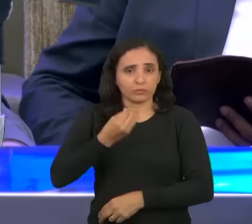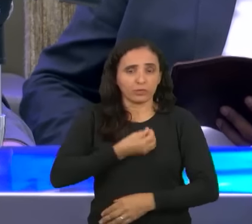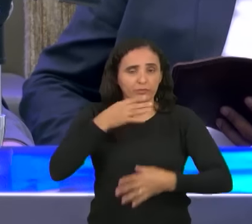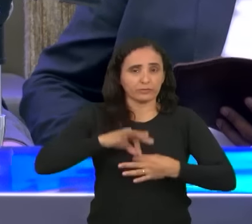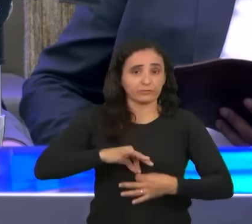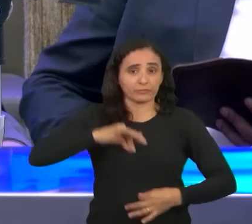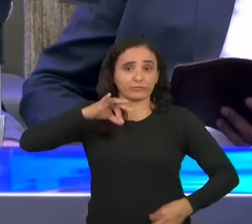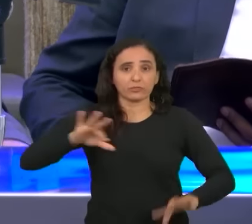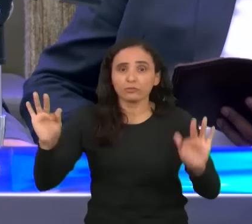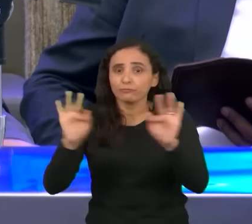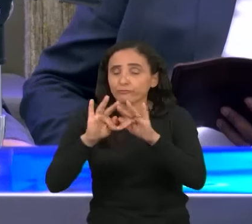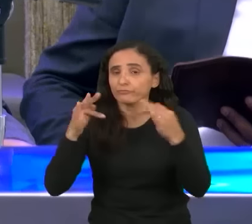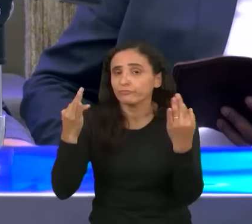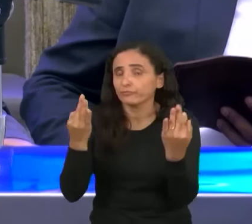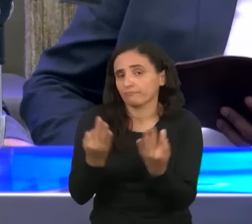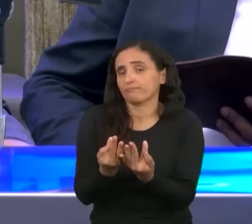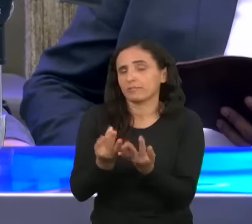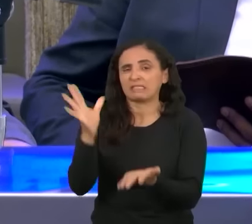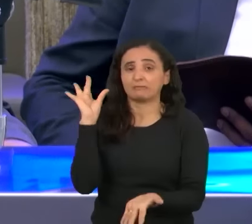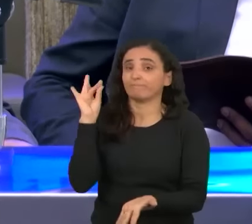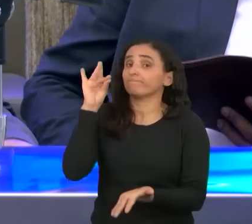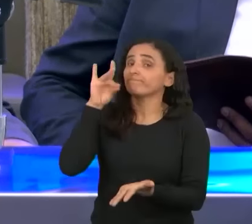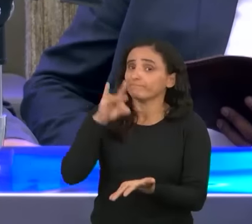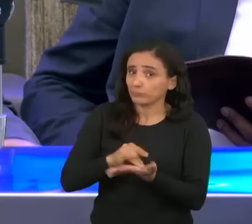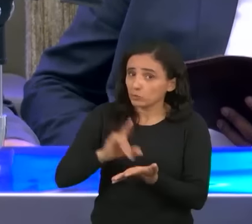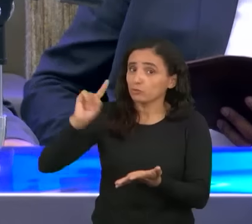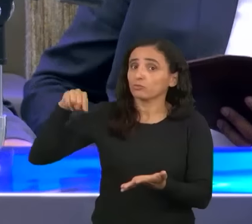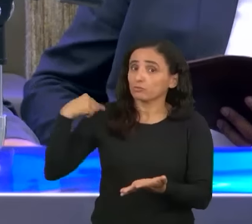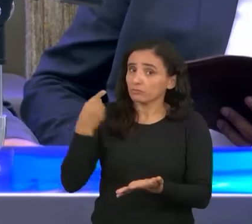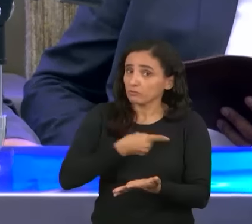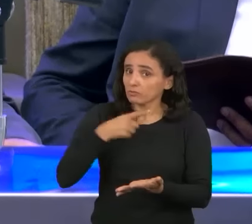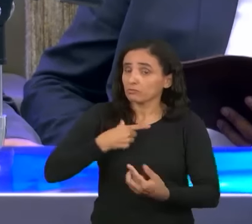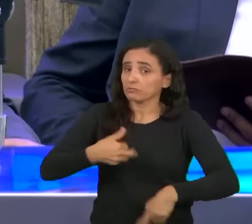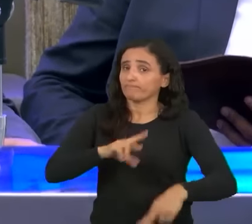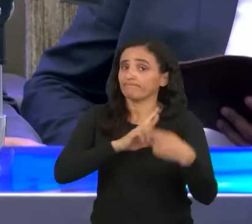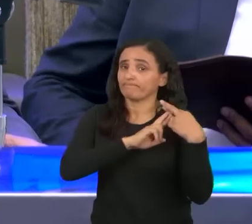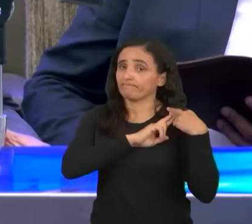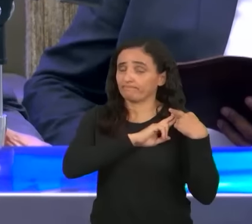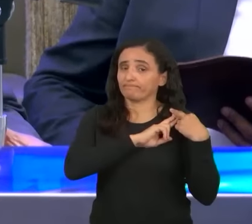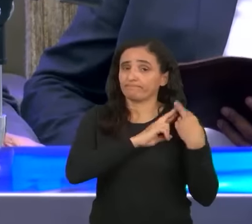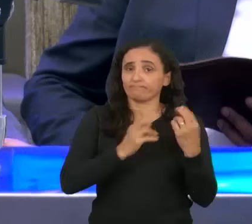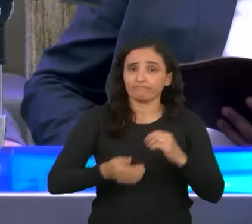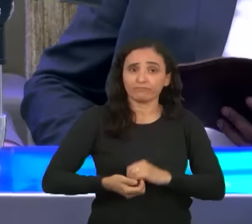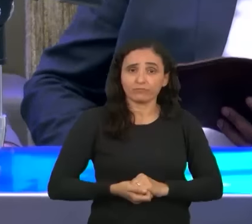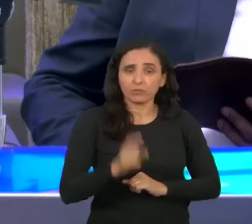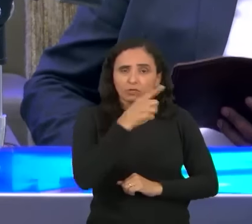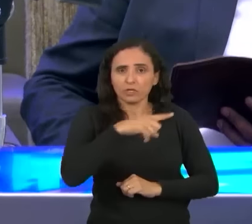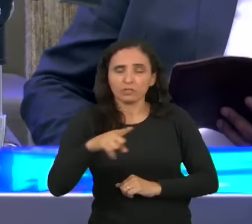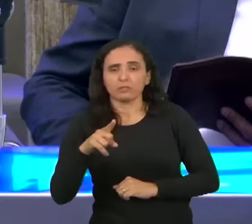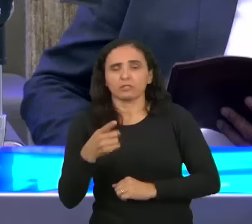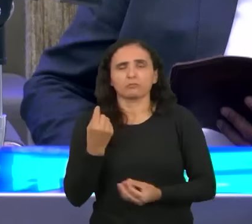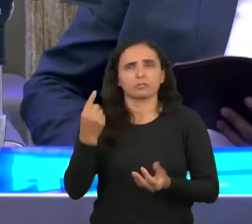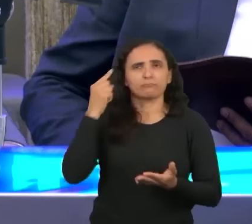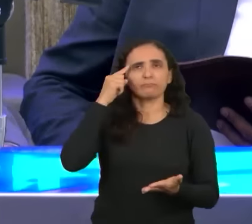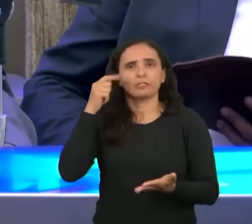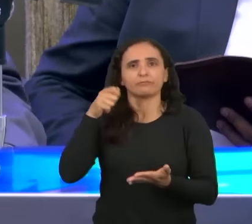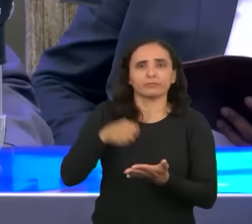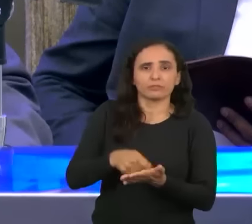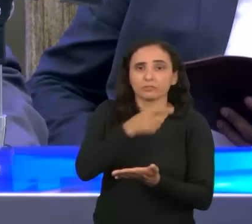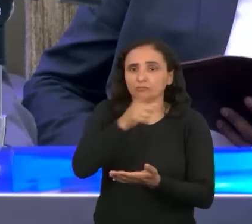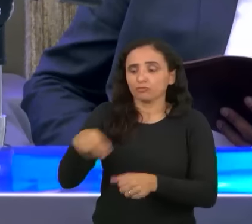nossa casa da nossa família nós temos que não é isso ter essa iniciativa que é um